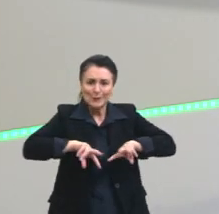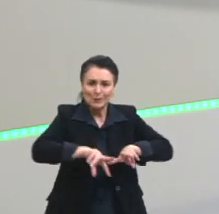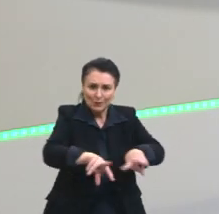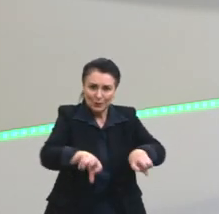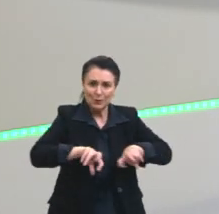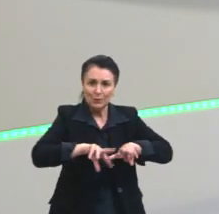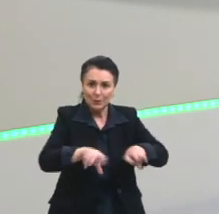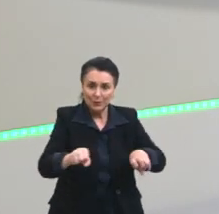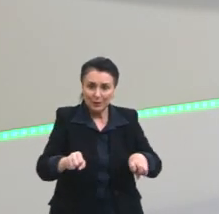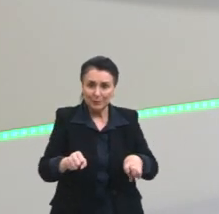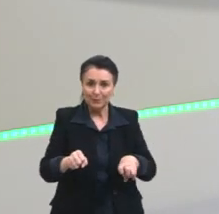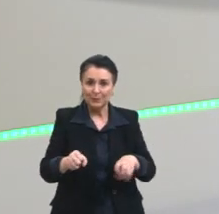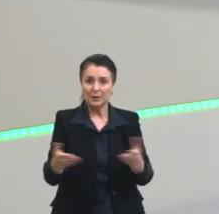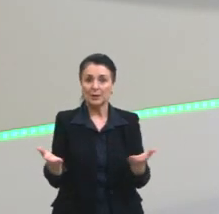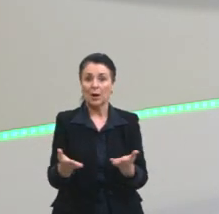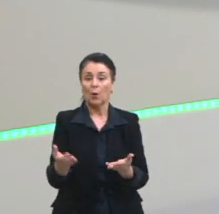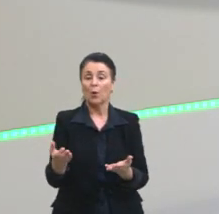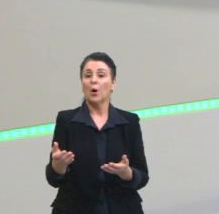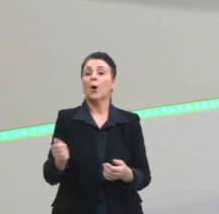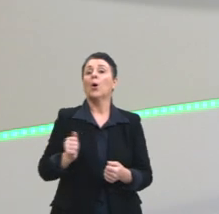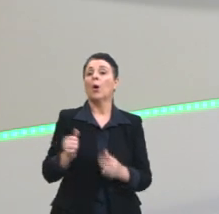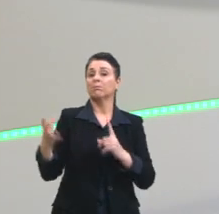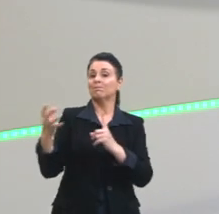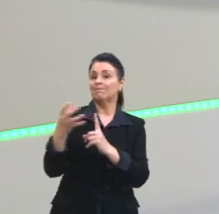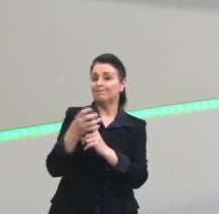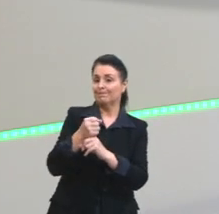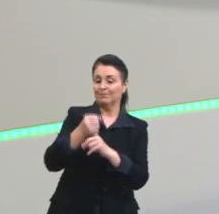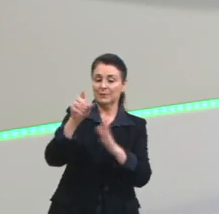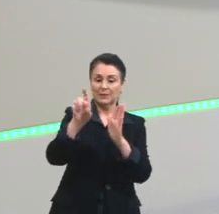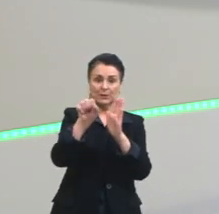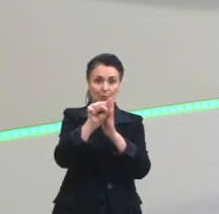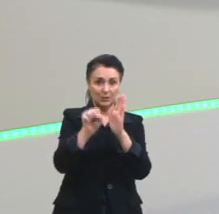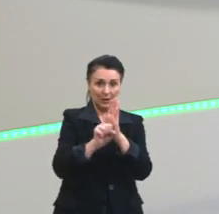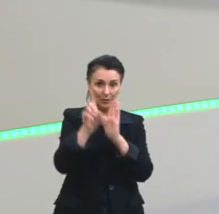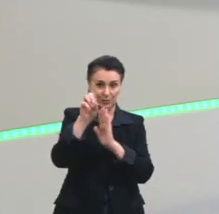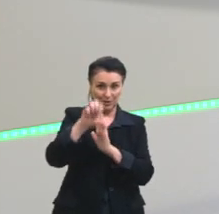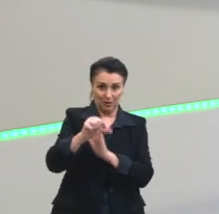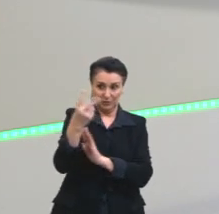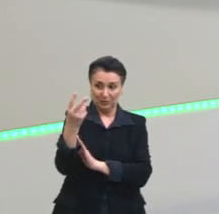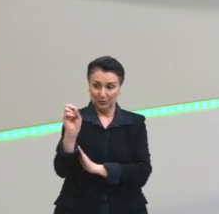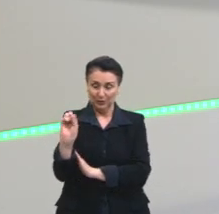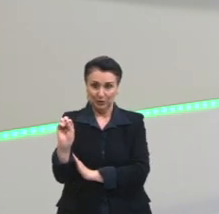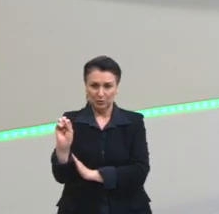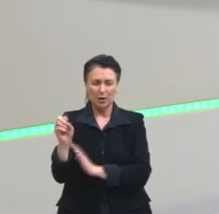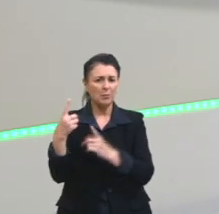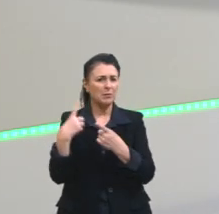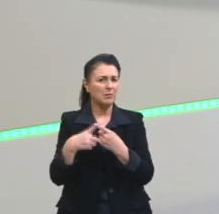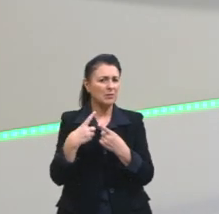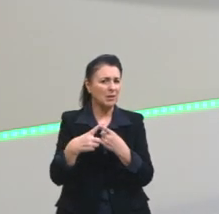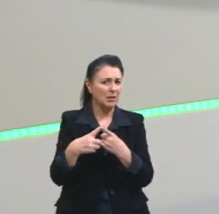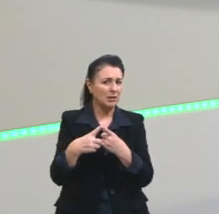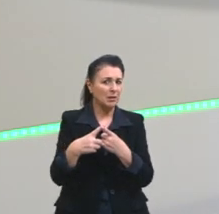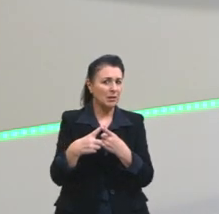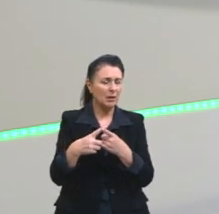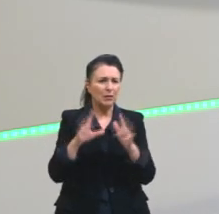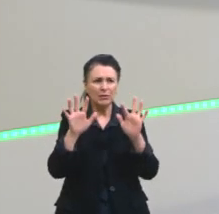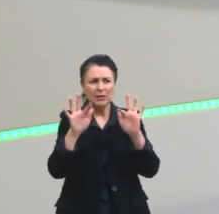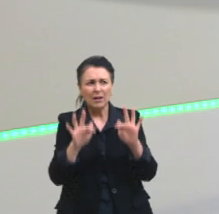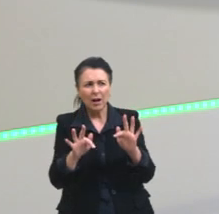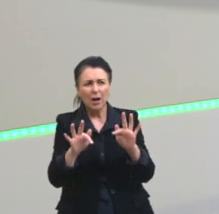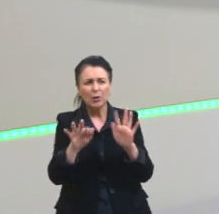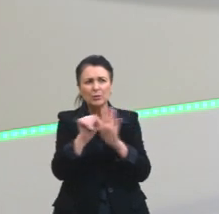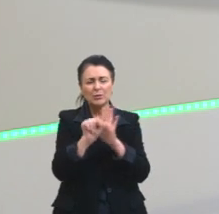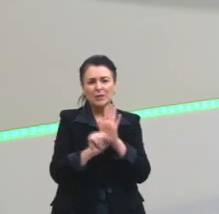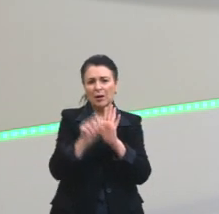eo imperialismo Então e se refere ao século 19 o século 20 Mas será que no século 21 no final do século